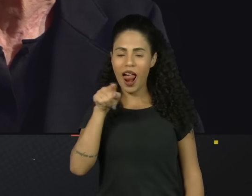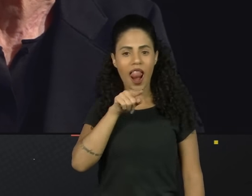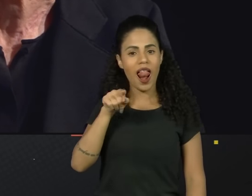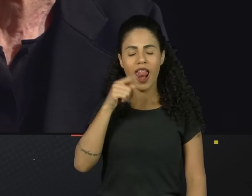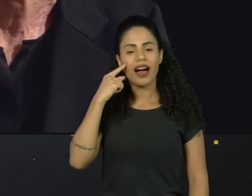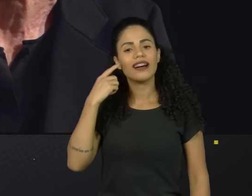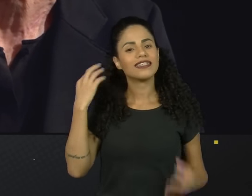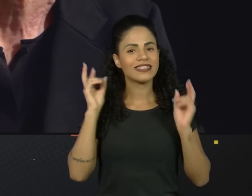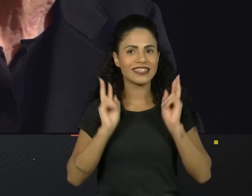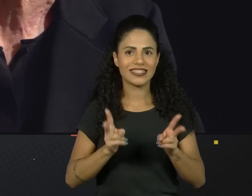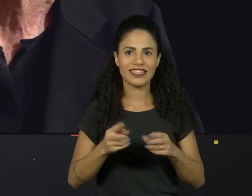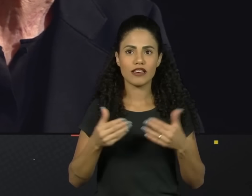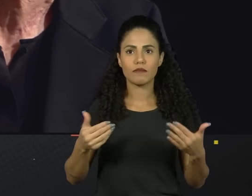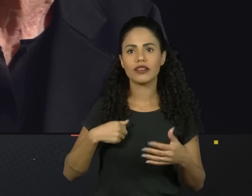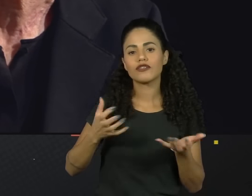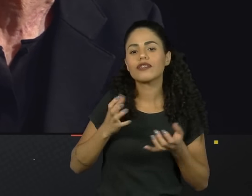Constanza.